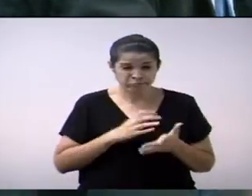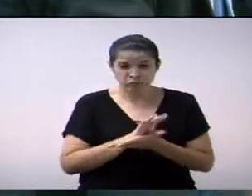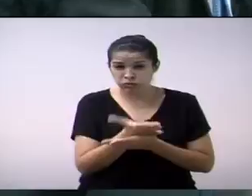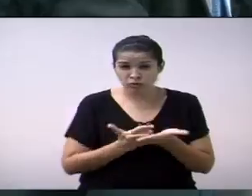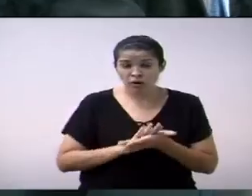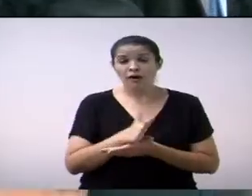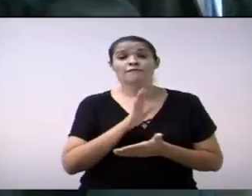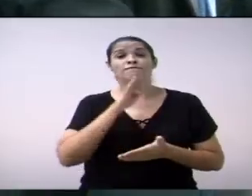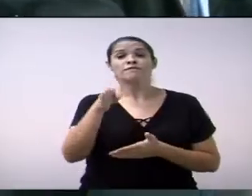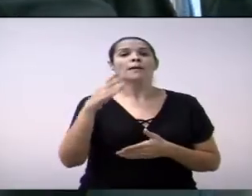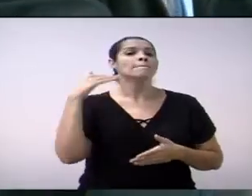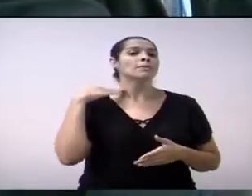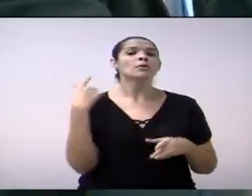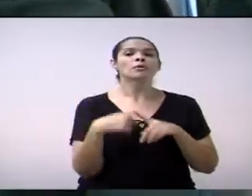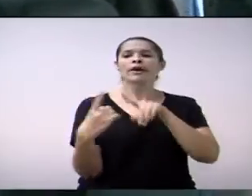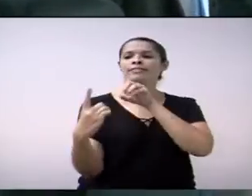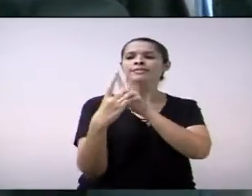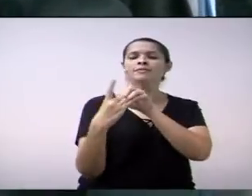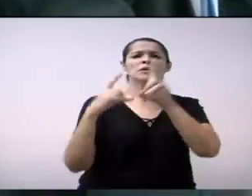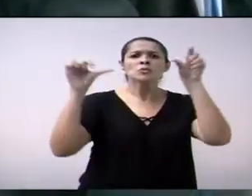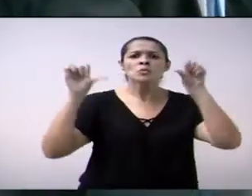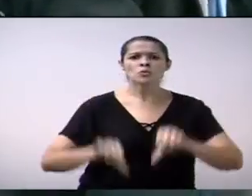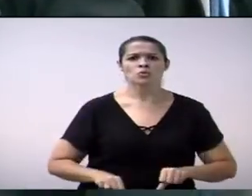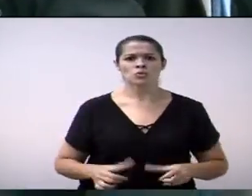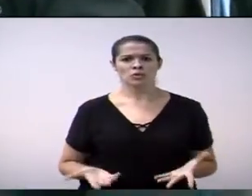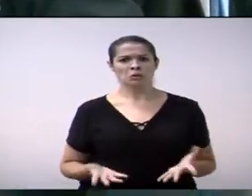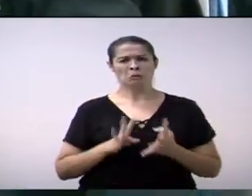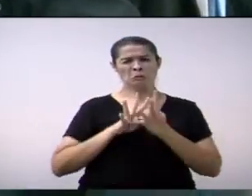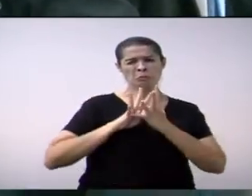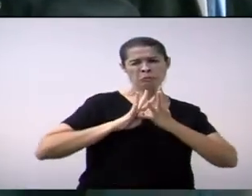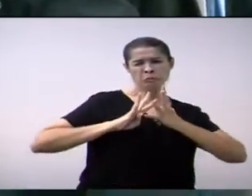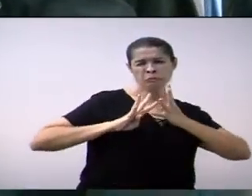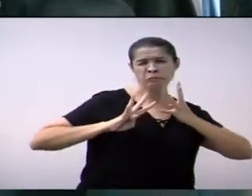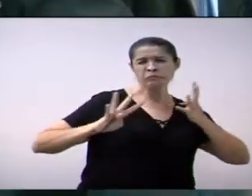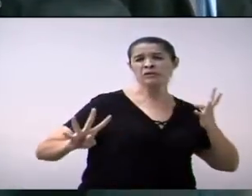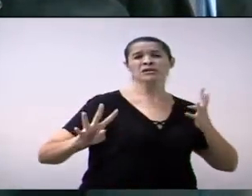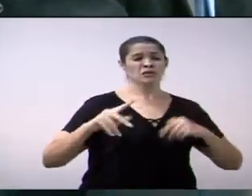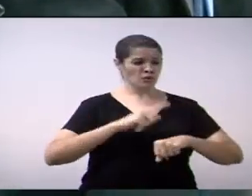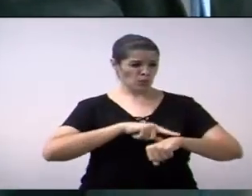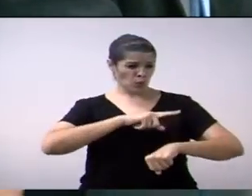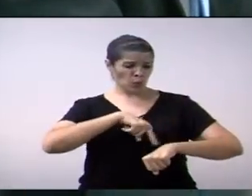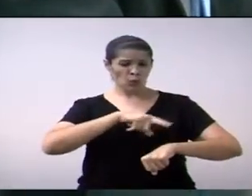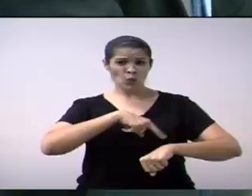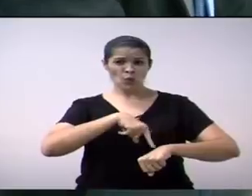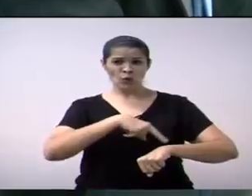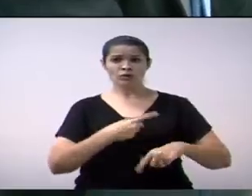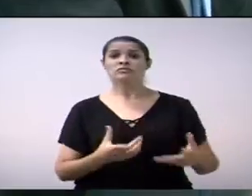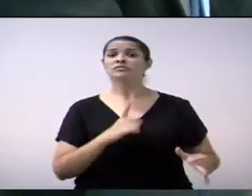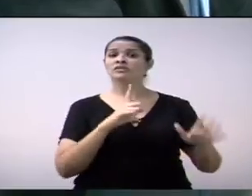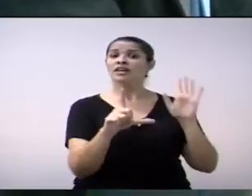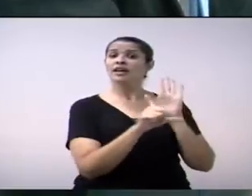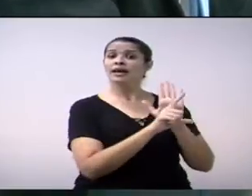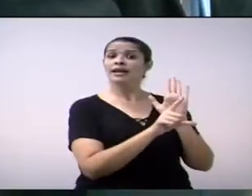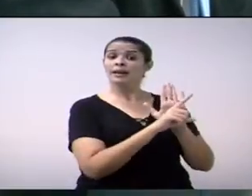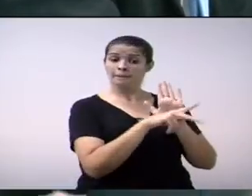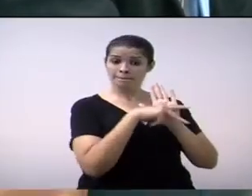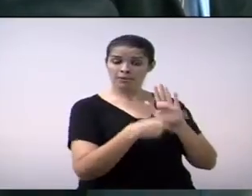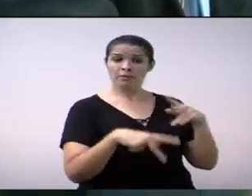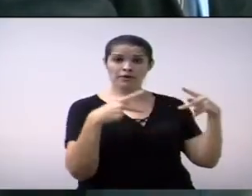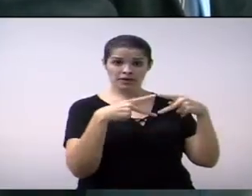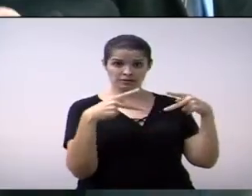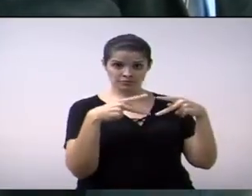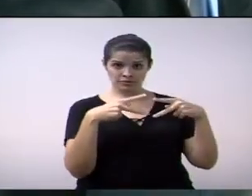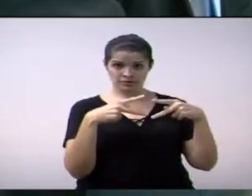eu trago para vocês, talvez, um fato que poucas pessoas sabem. Nós temos uma lei aqui municipal, de número 2728,